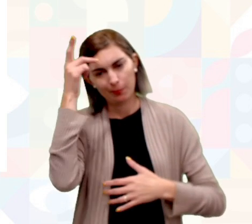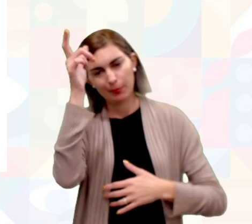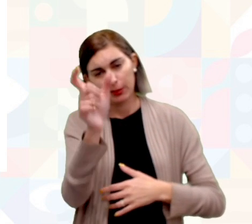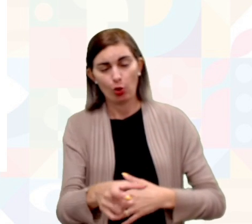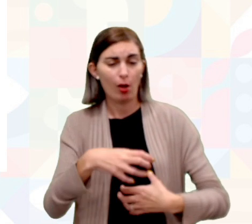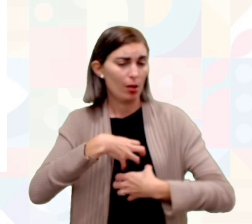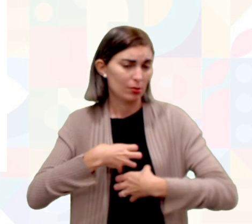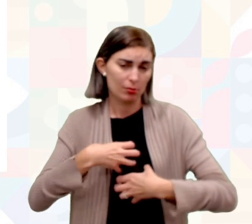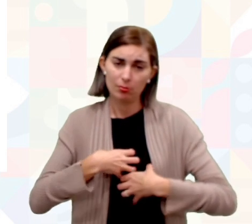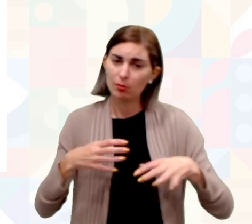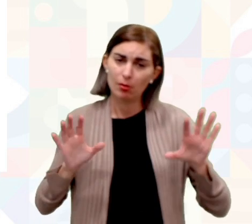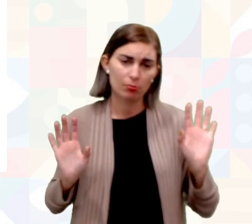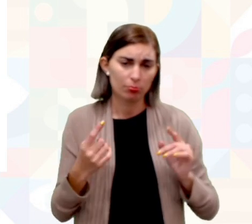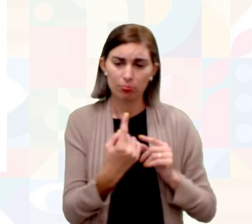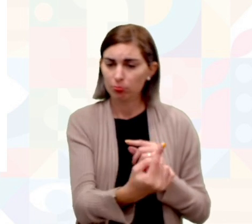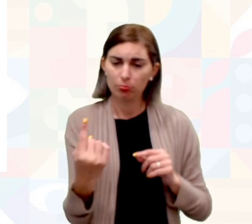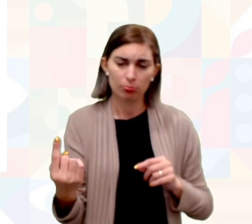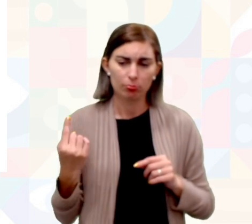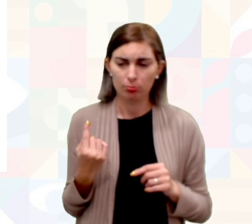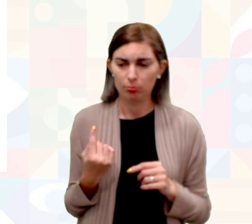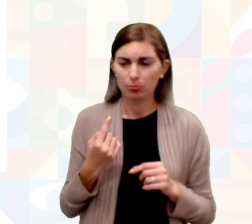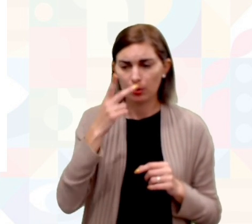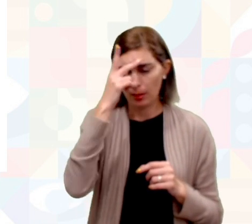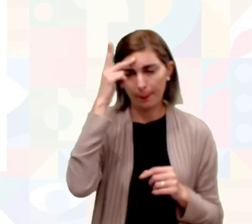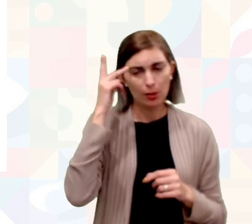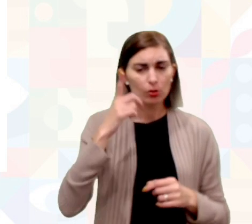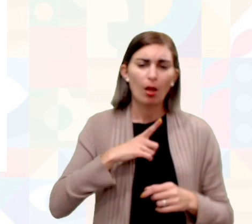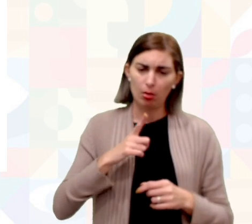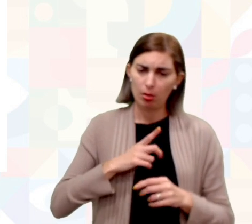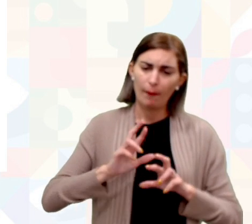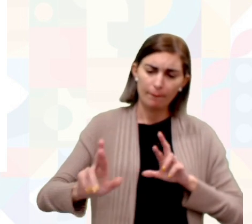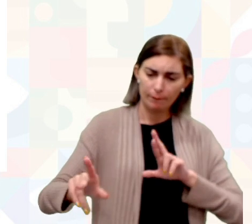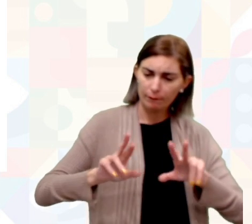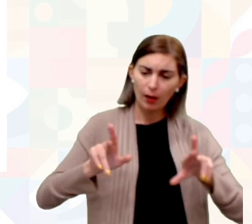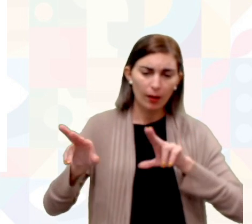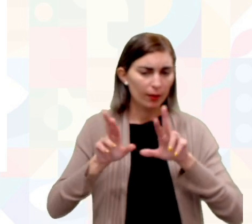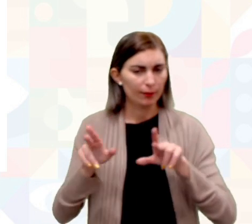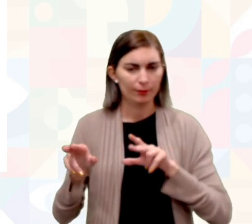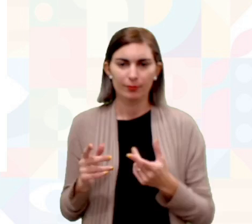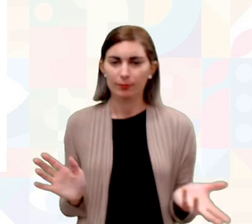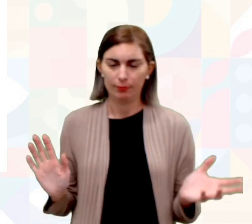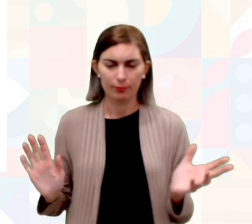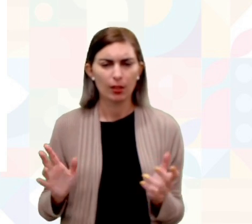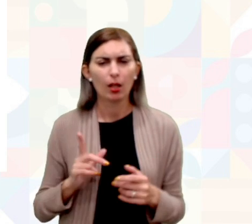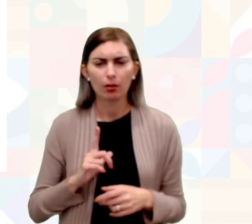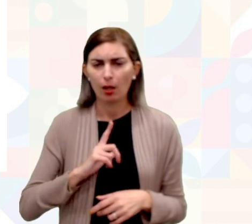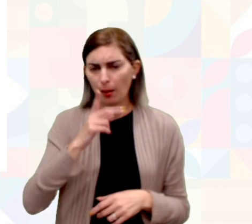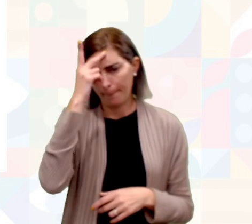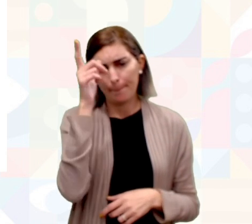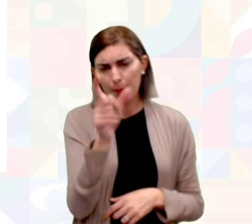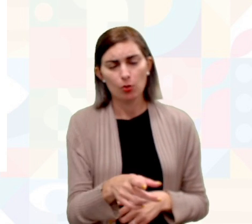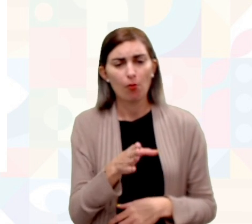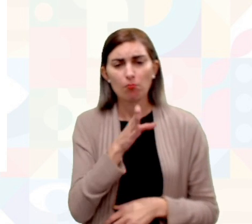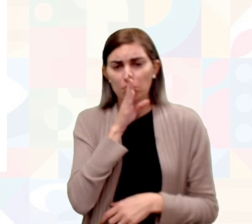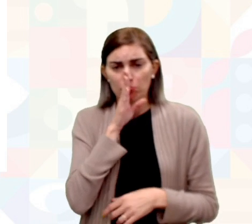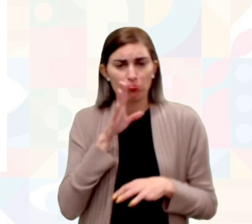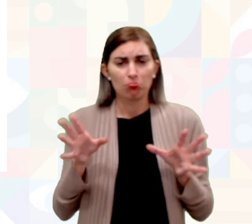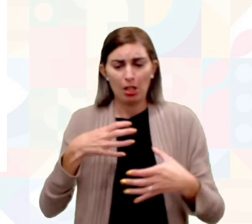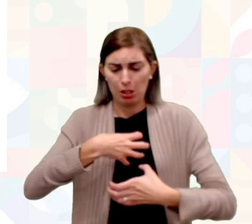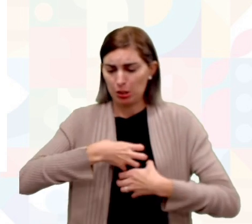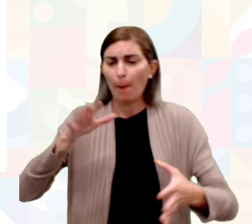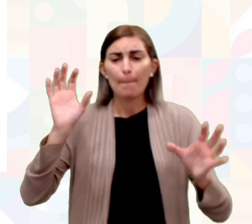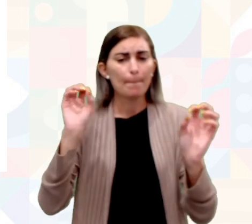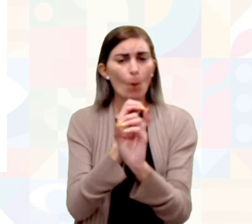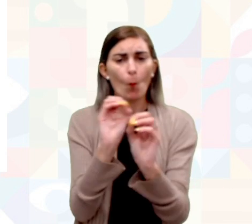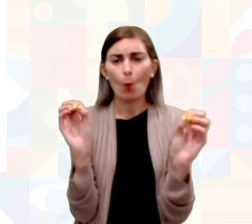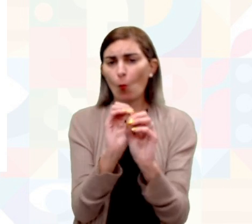sensibilidade individual, tá? Então, há pessoas que vão reagir de formas diferentes, tá? Tem indivíduo que nem traz sintomas